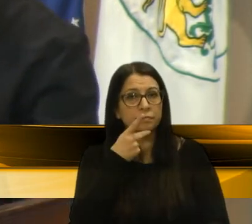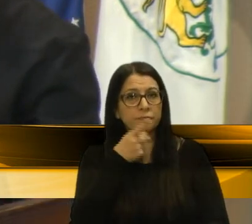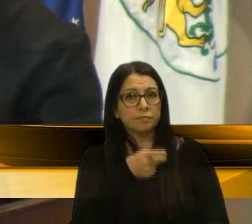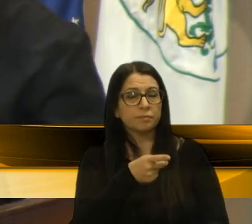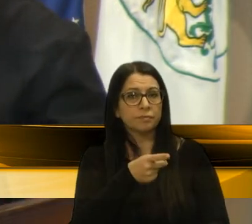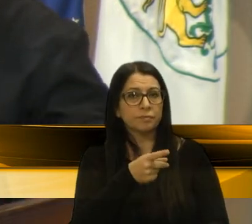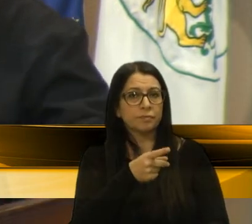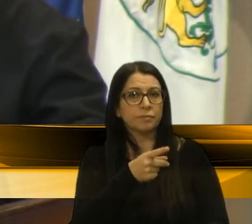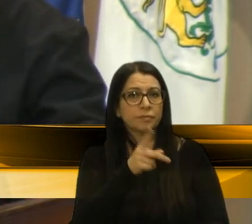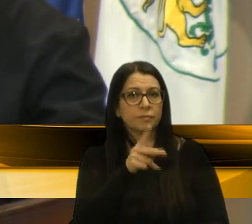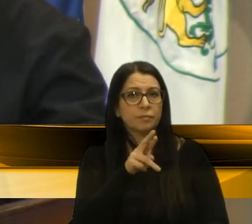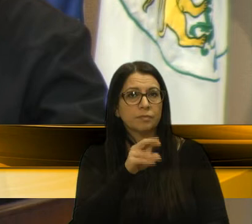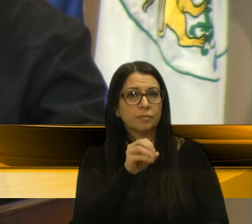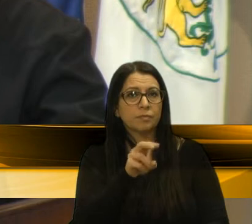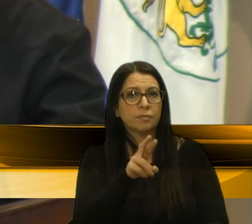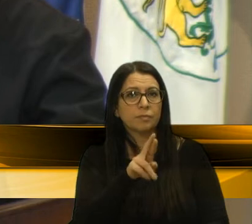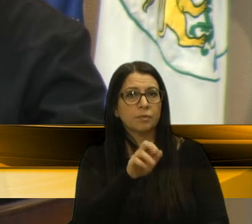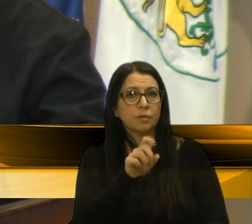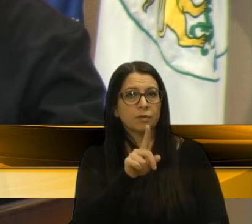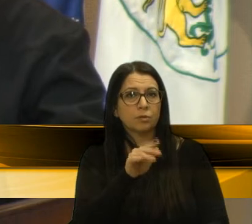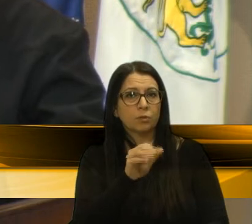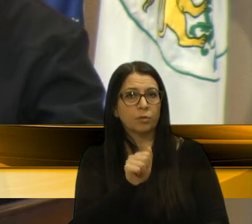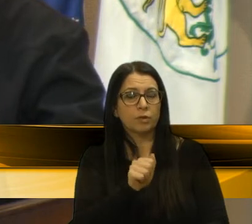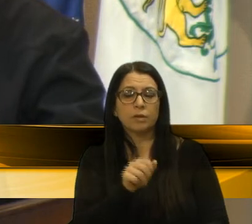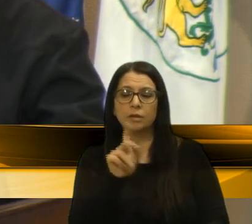da procuradora Cássia Kuhn,